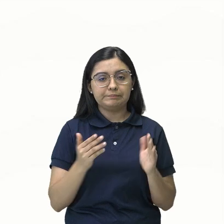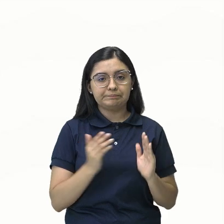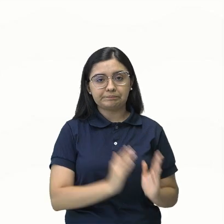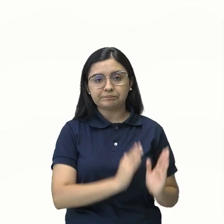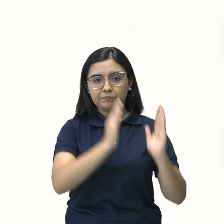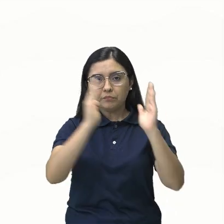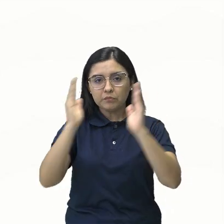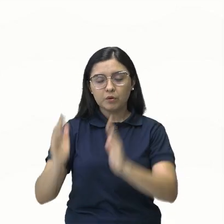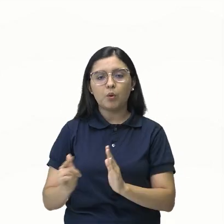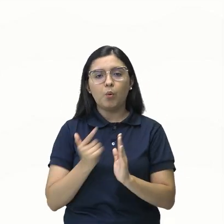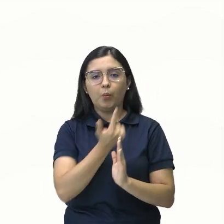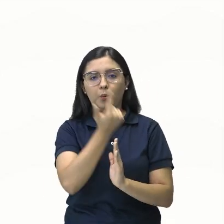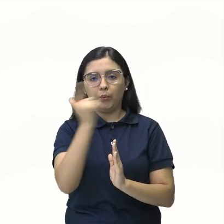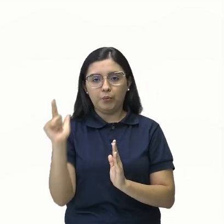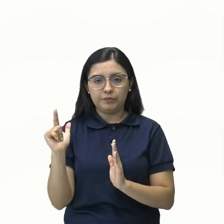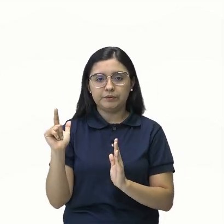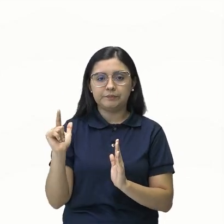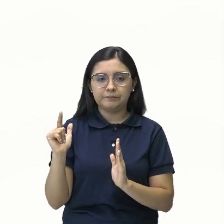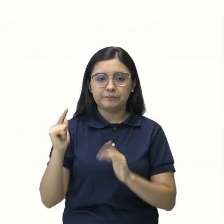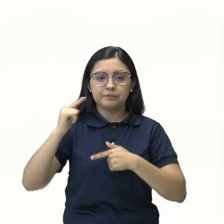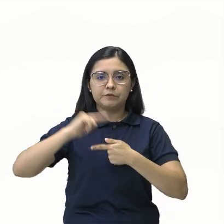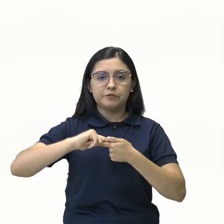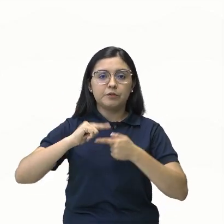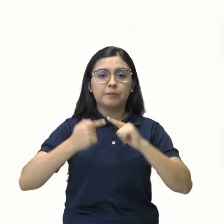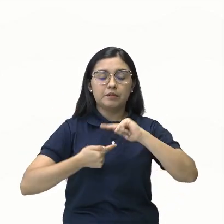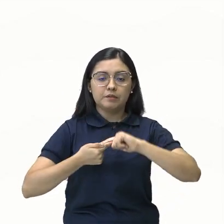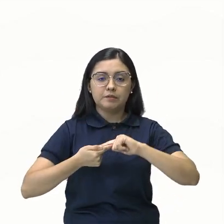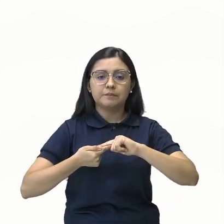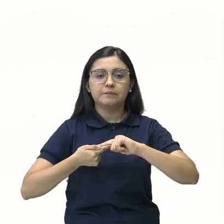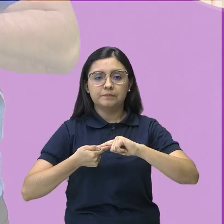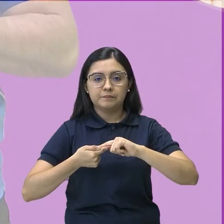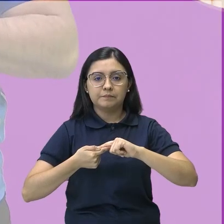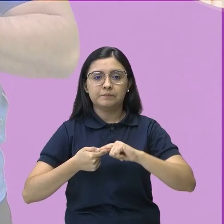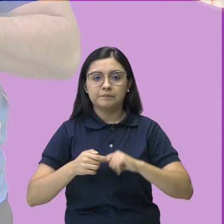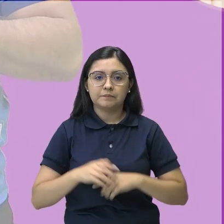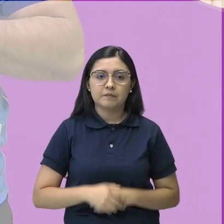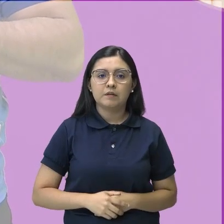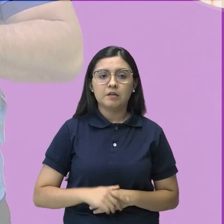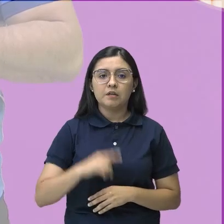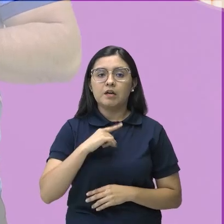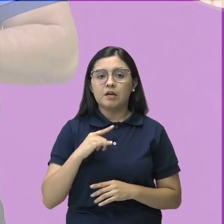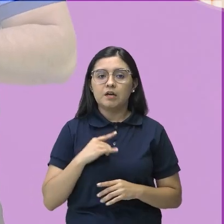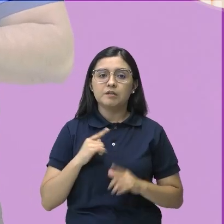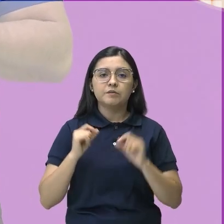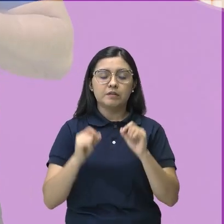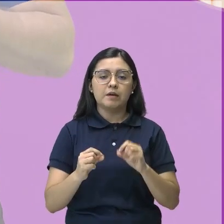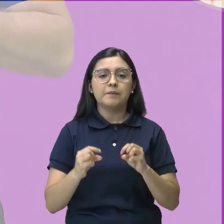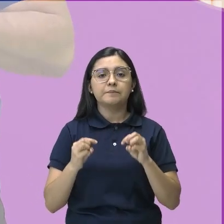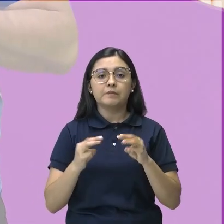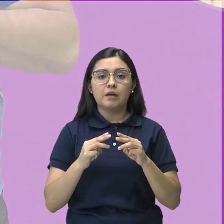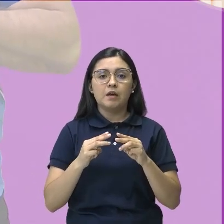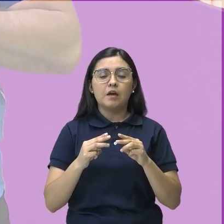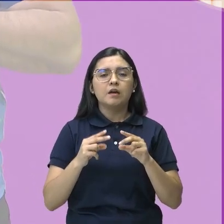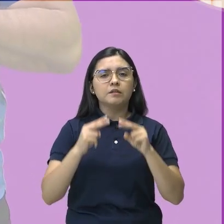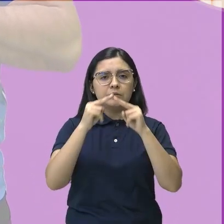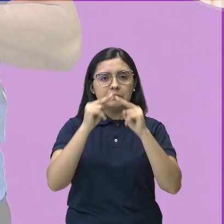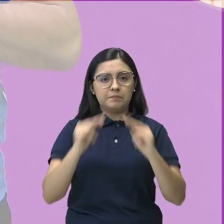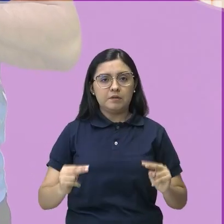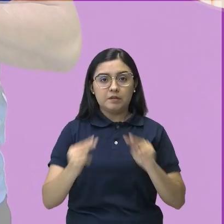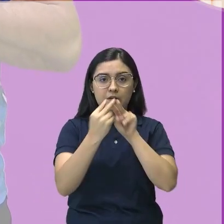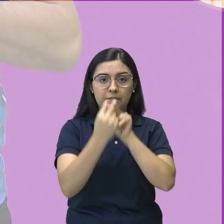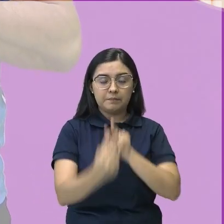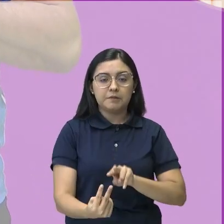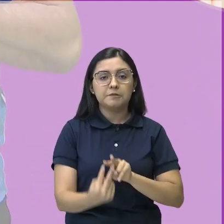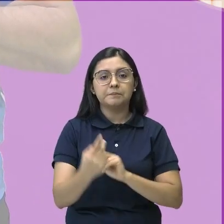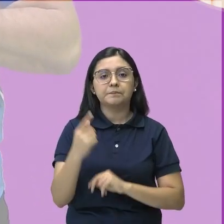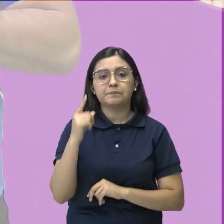outra figura espacial. Agora, vamos conhecer as pirâmides, né? Então, temos agora